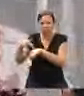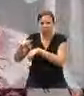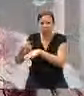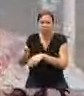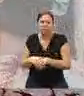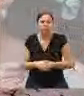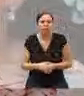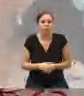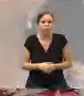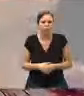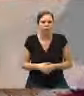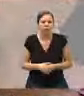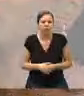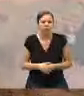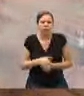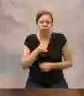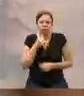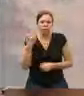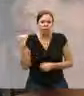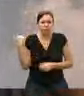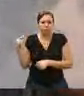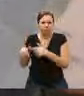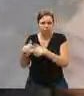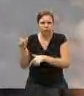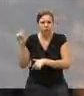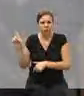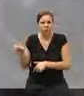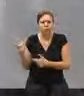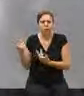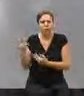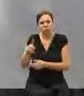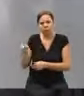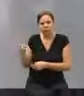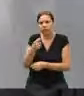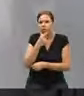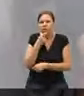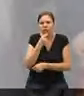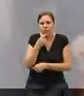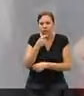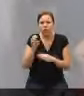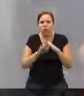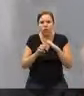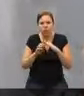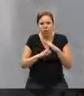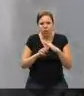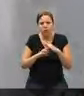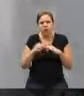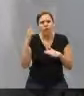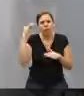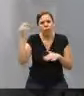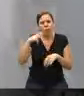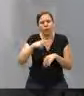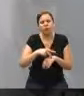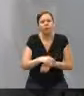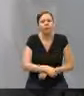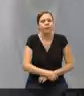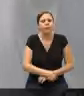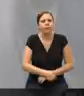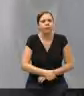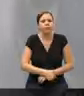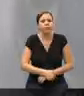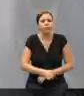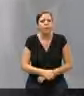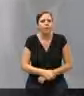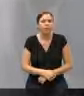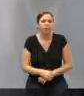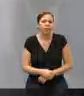né? Por exemplo, eu trabalhava lá como professor de inglês numa empresa que é reconhecida no país, mas